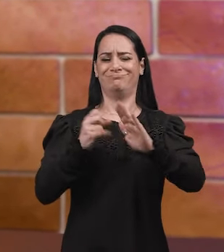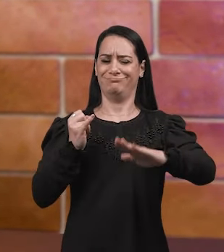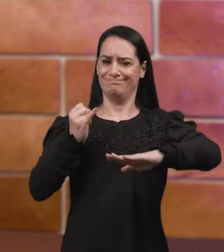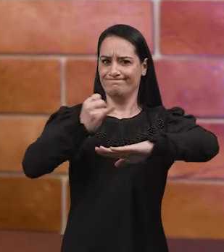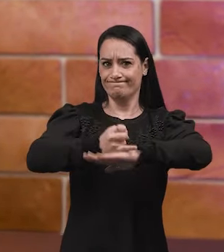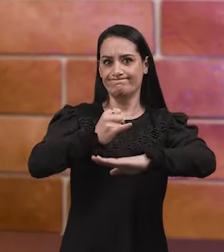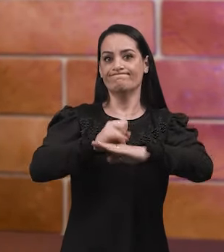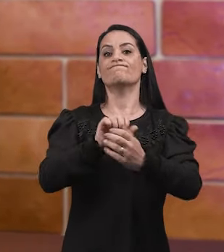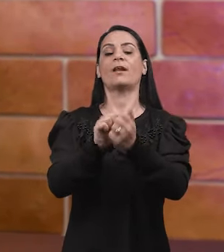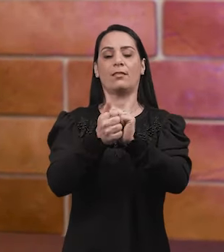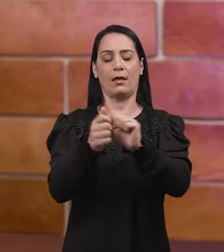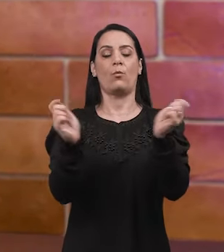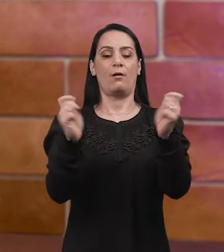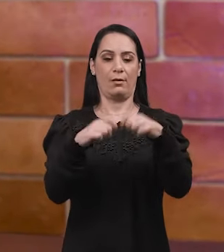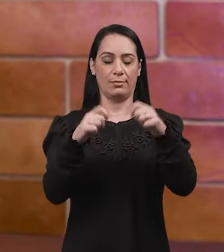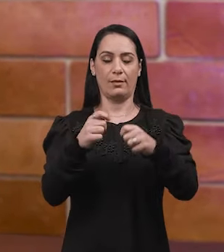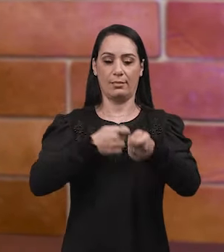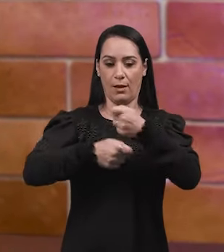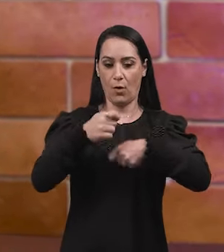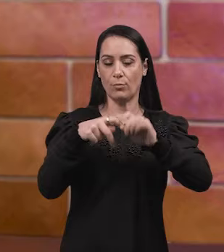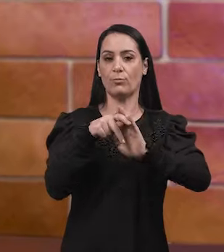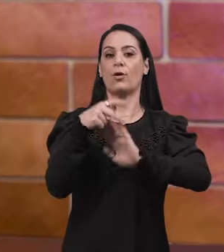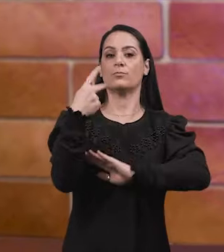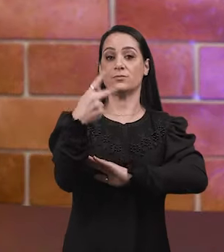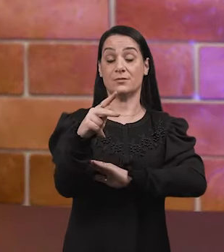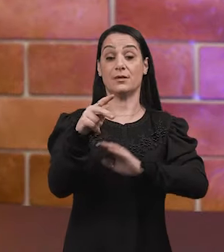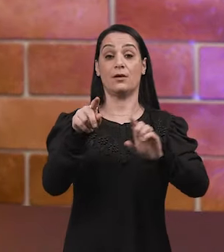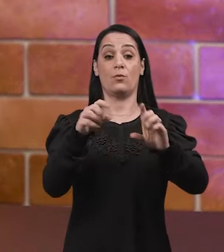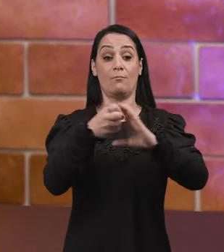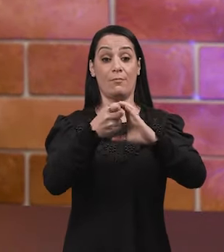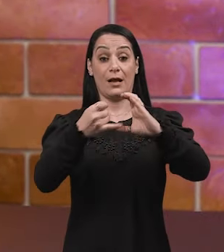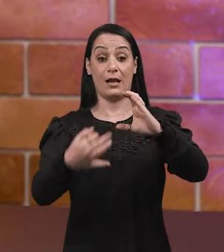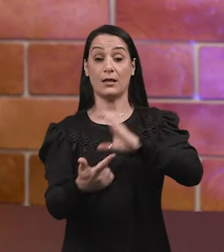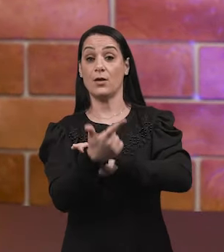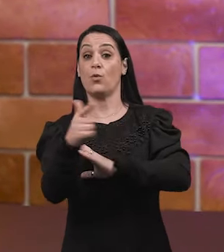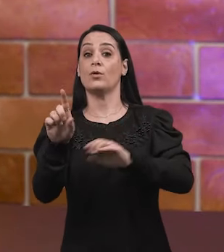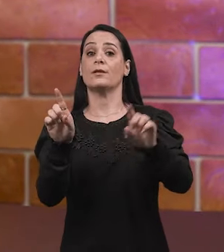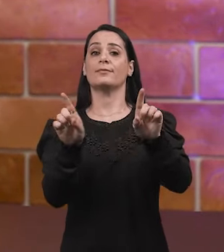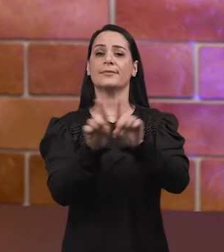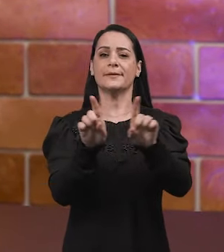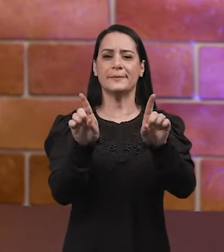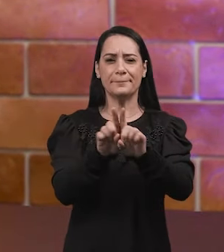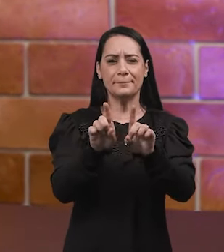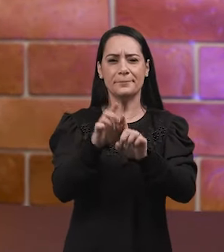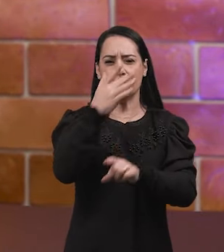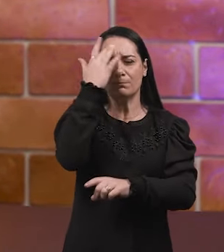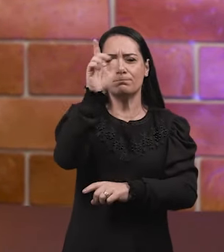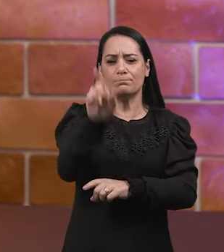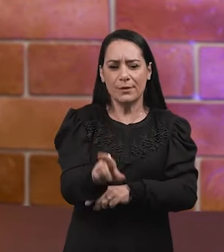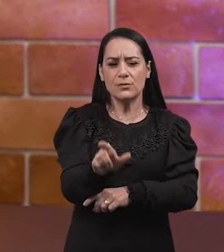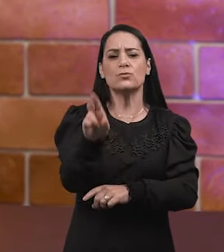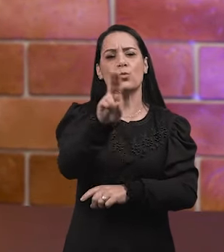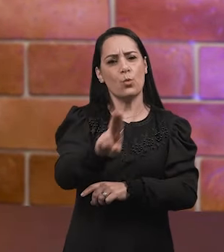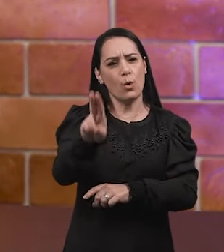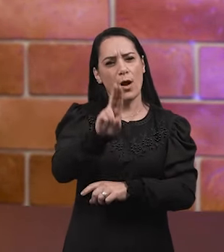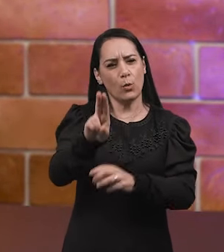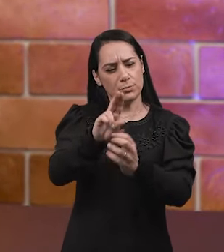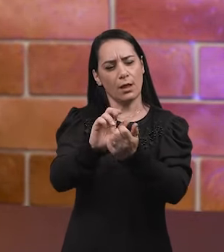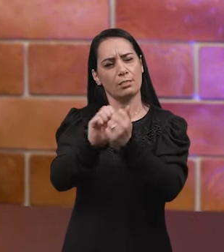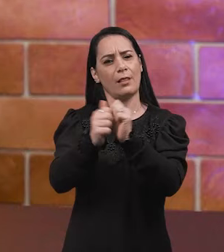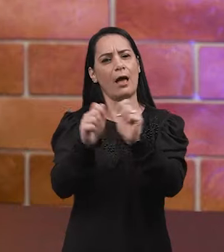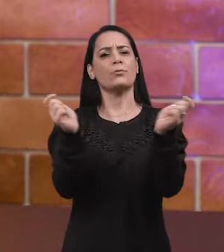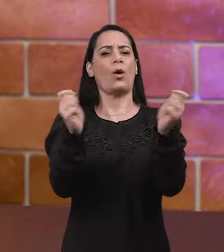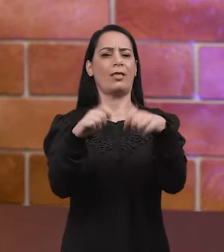qualquer tipo de aplicação para atender o seu tipo de negócio. Outra característica do aparelho é que ele se adapta ao usuário e